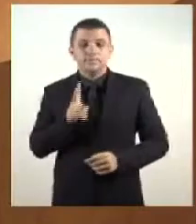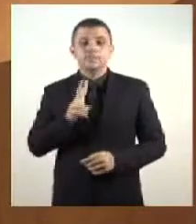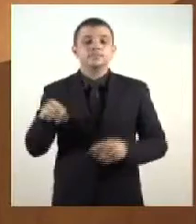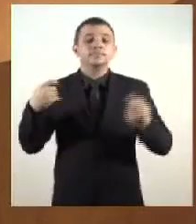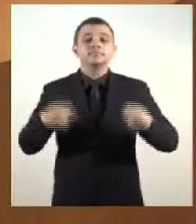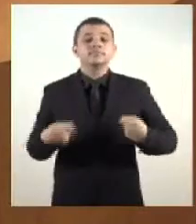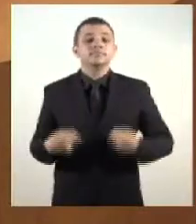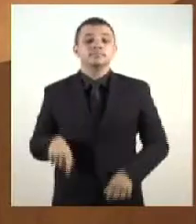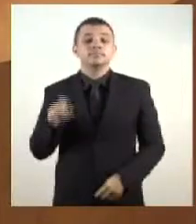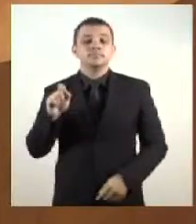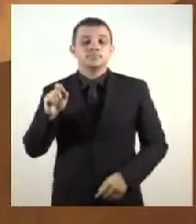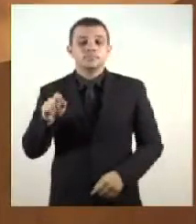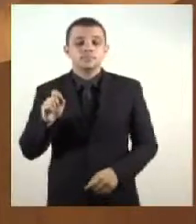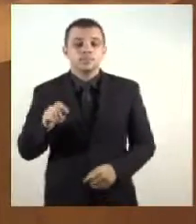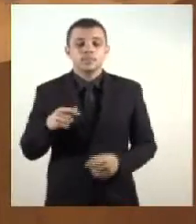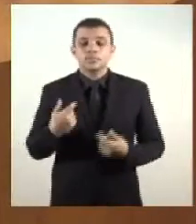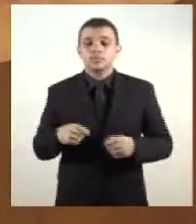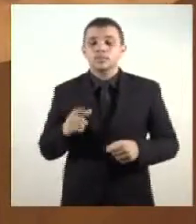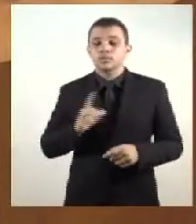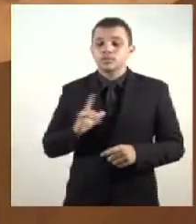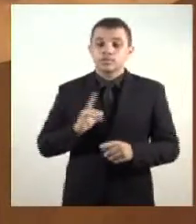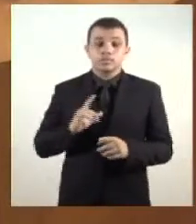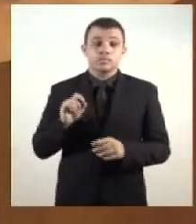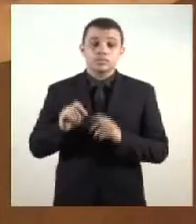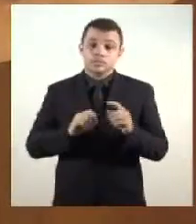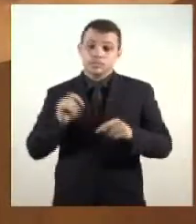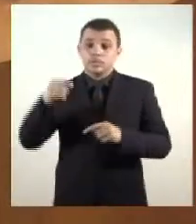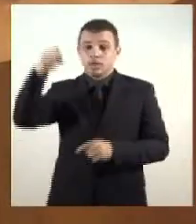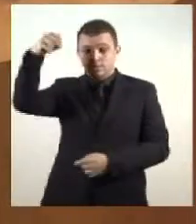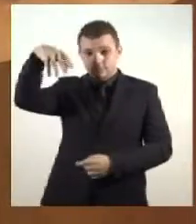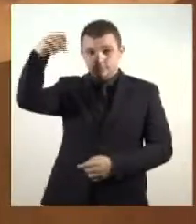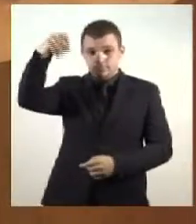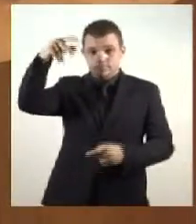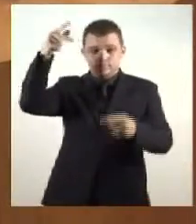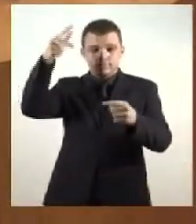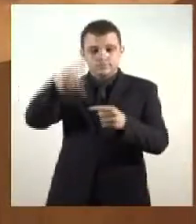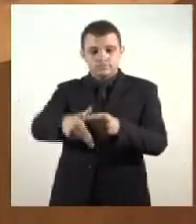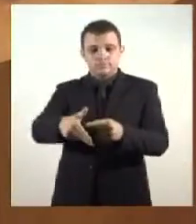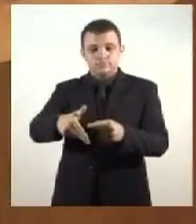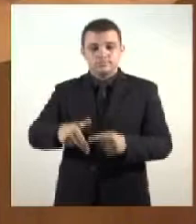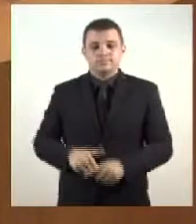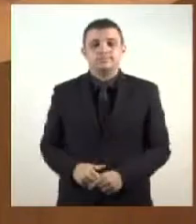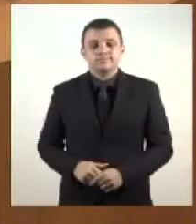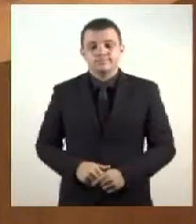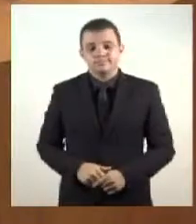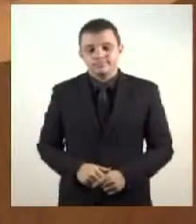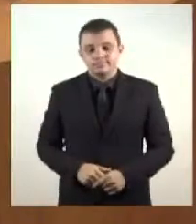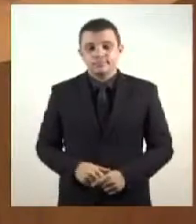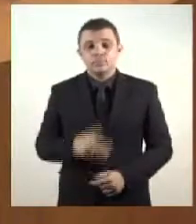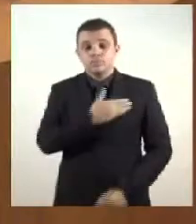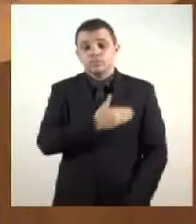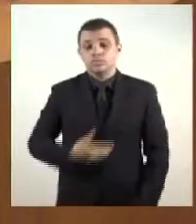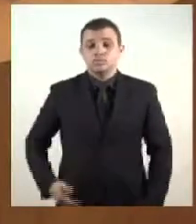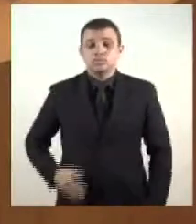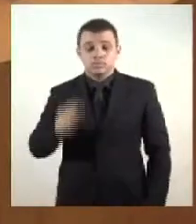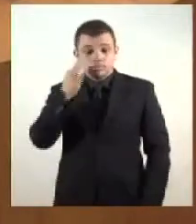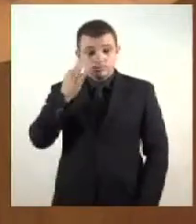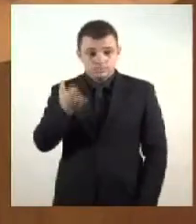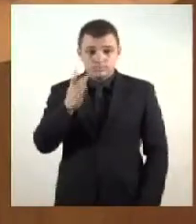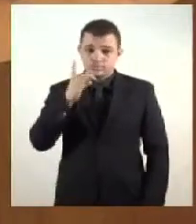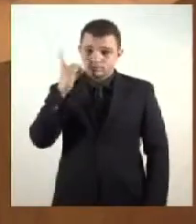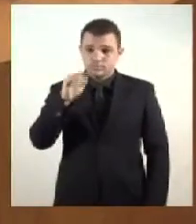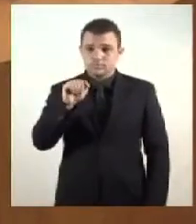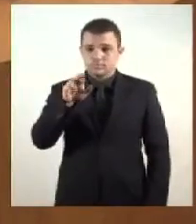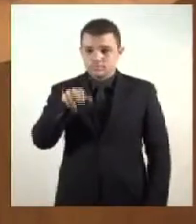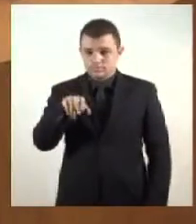deputado Flávio Macedo, é o corte da energia elétrica em suas residências. O governador Flávio Dino, deputado Andréia, que tanto